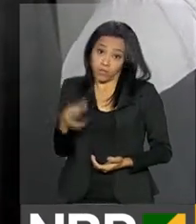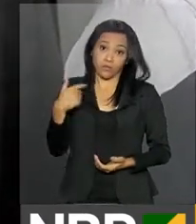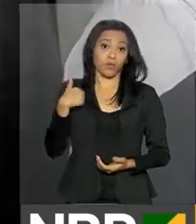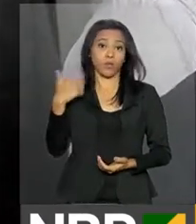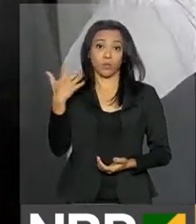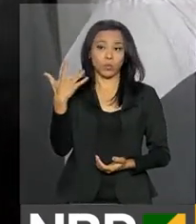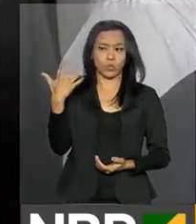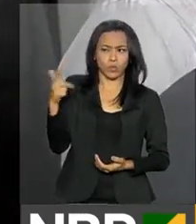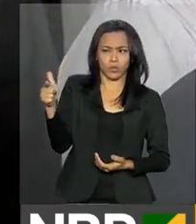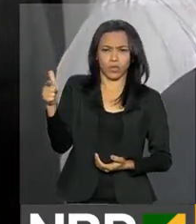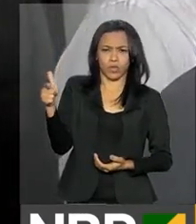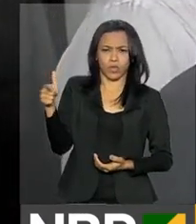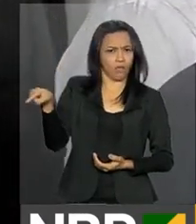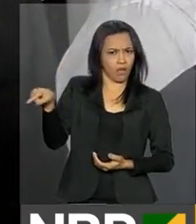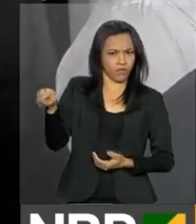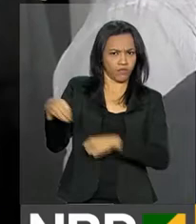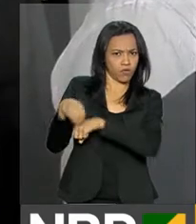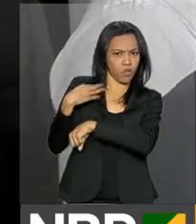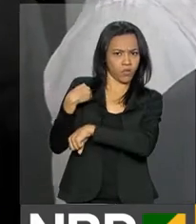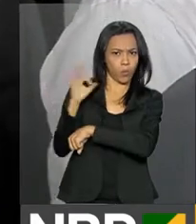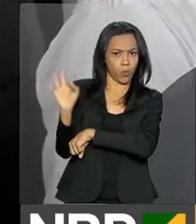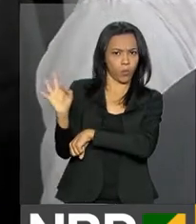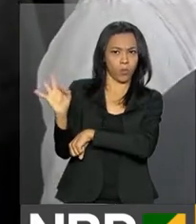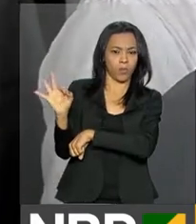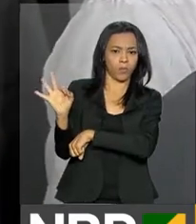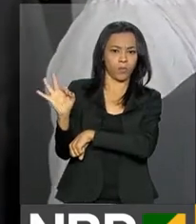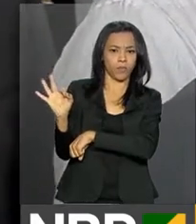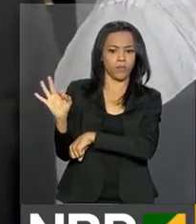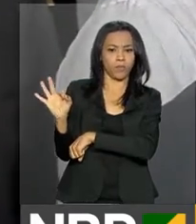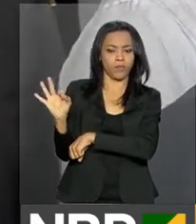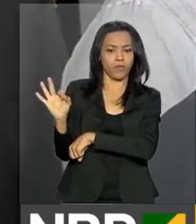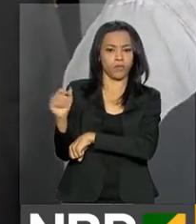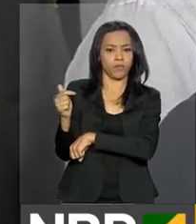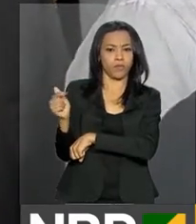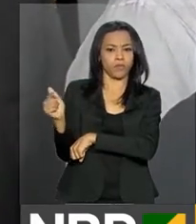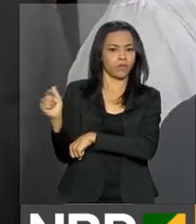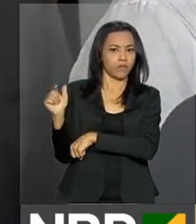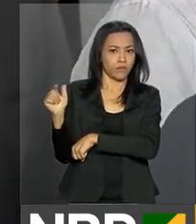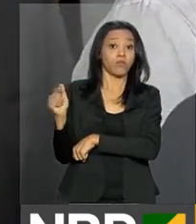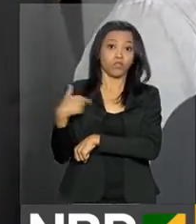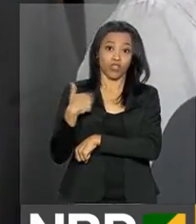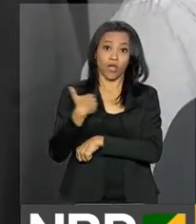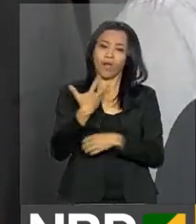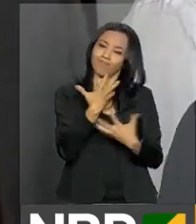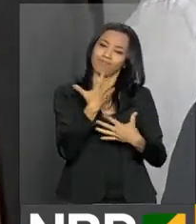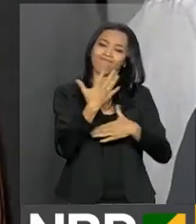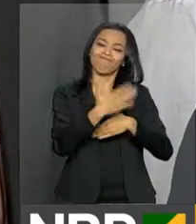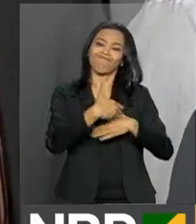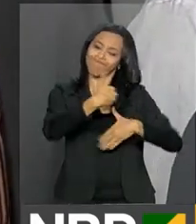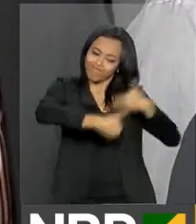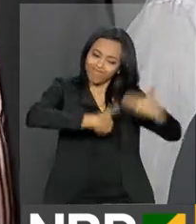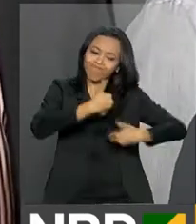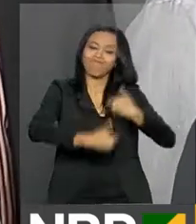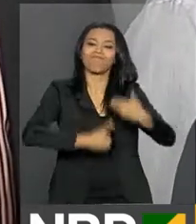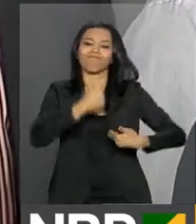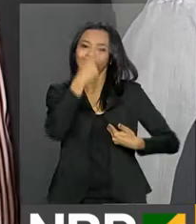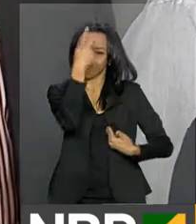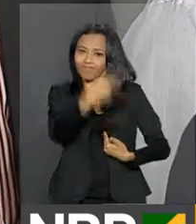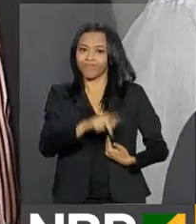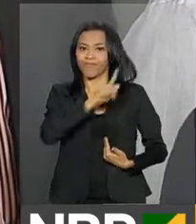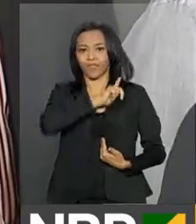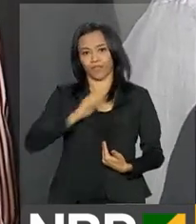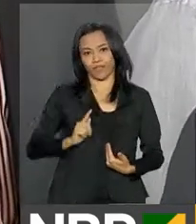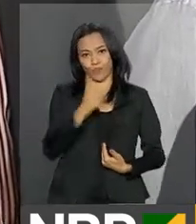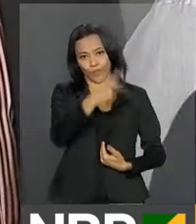Não tive essa informação da governadora. Ao contrário, tive. Mas tive uma belíssima acolhida da governadora. E mais ainda, na